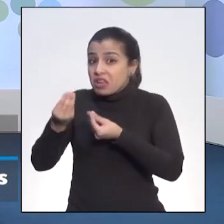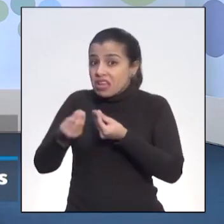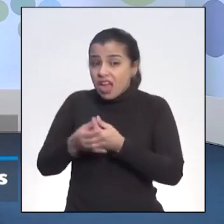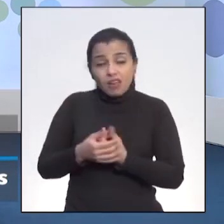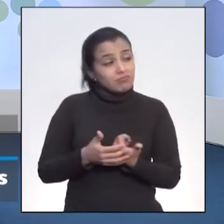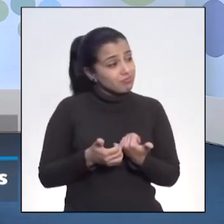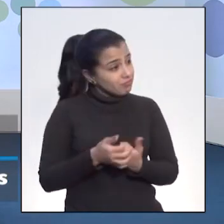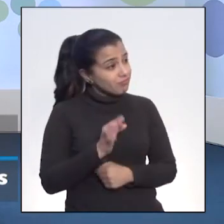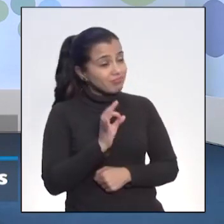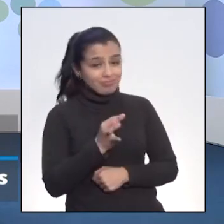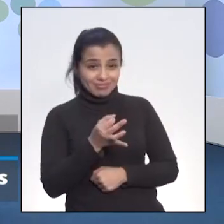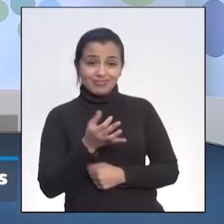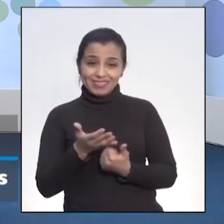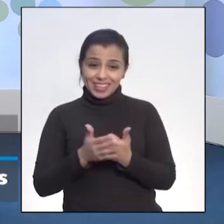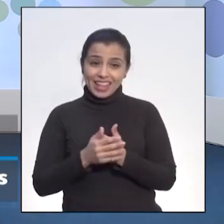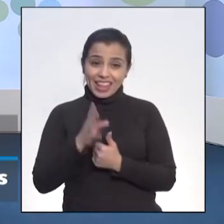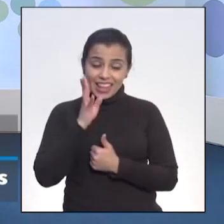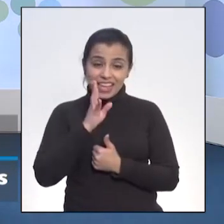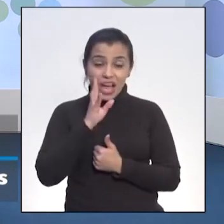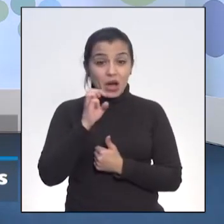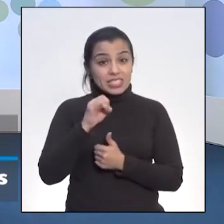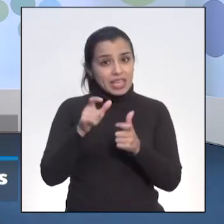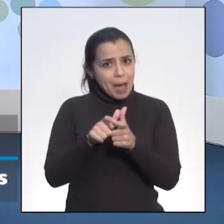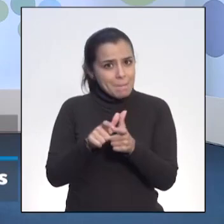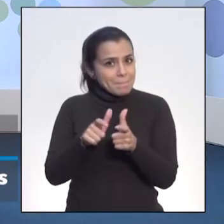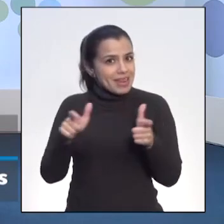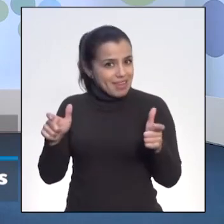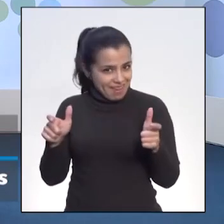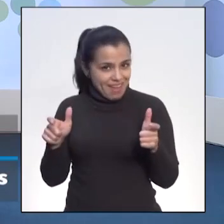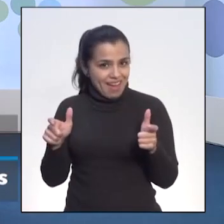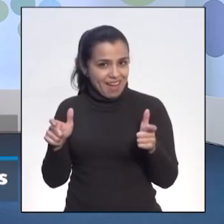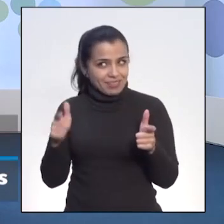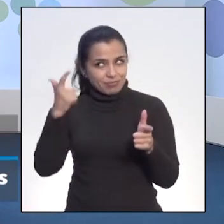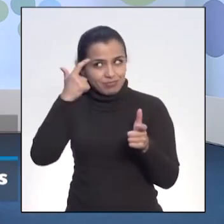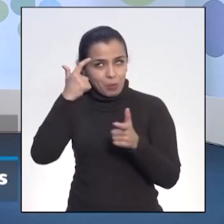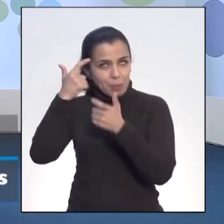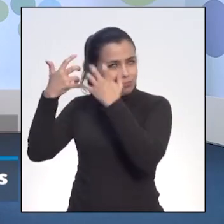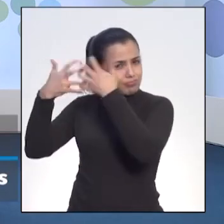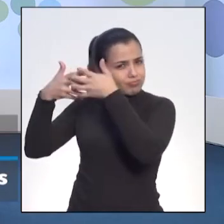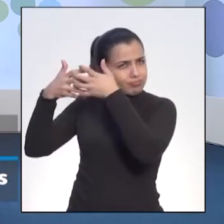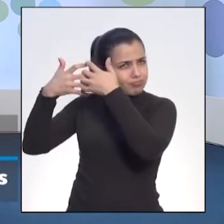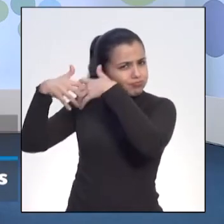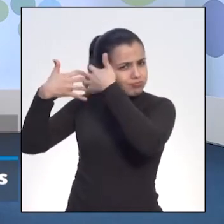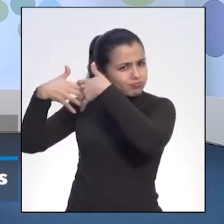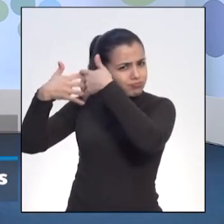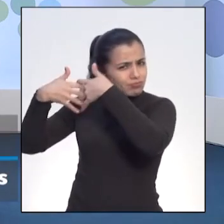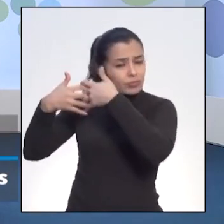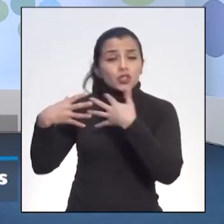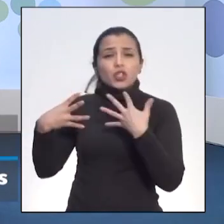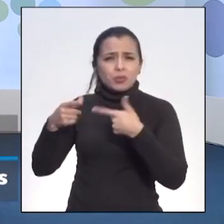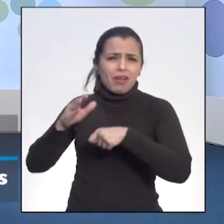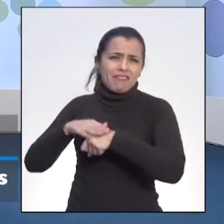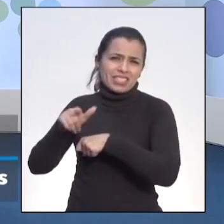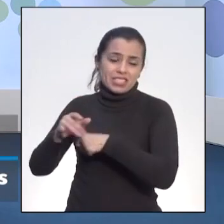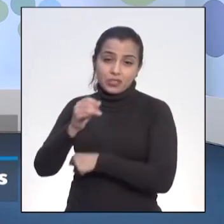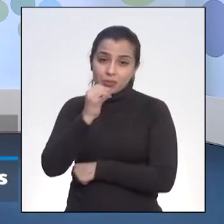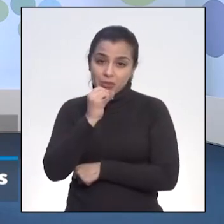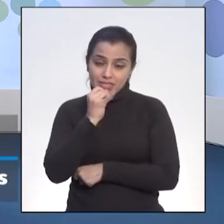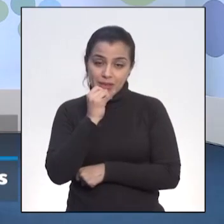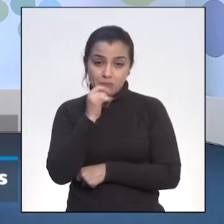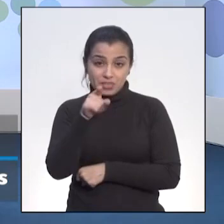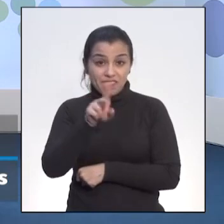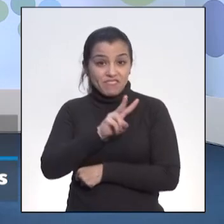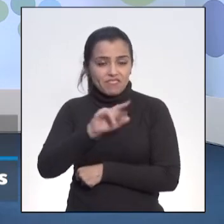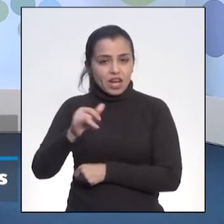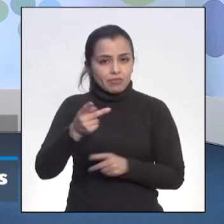certa forma, se a gente ampliar um pouquinho mais o horizonte de pensamento, todo mundo faz um pouquinho isso quando visita um restaurante e